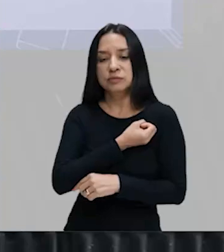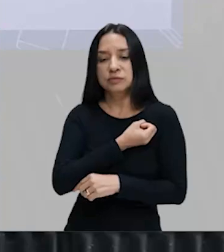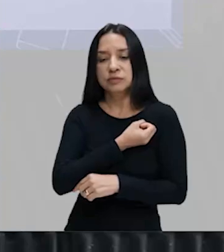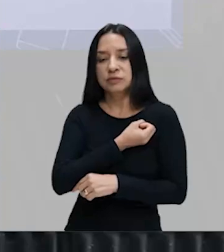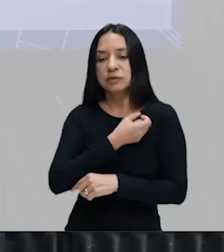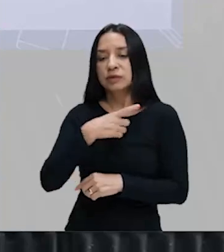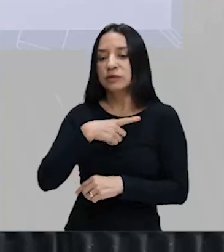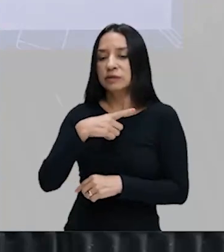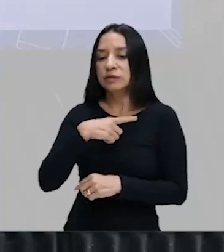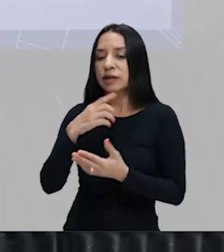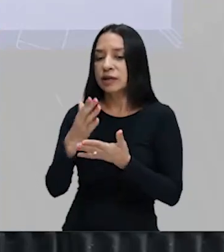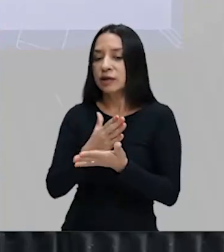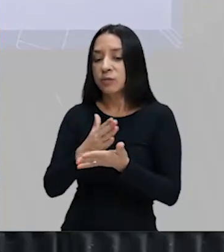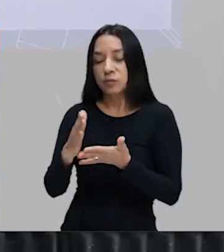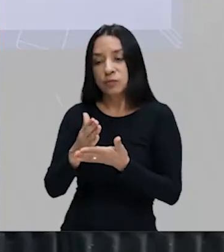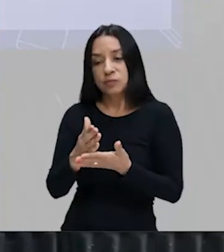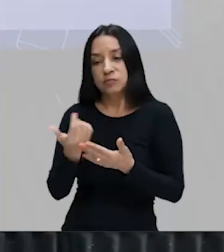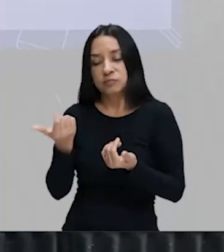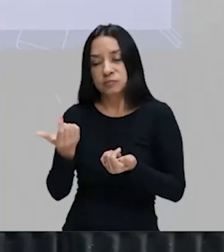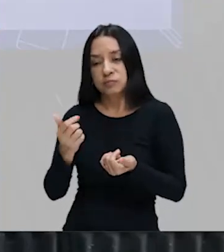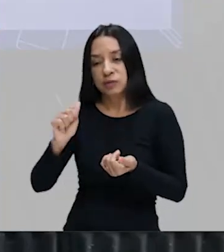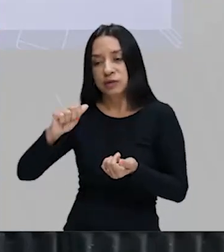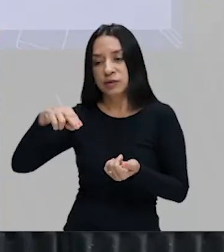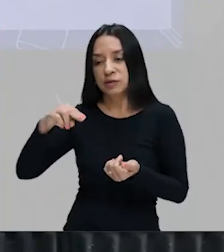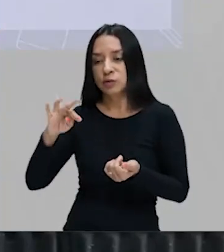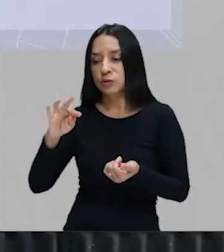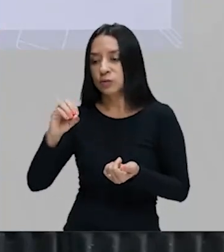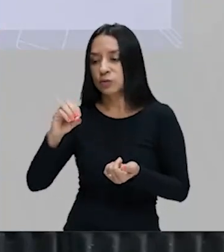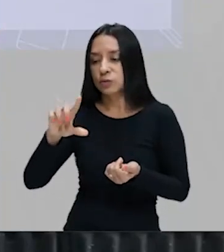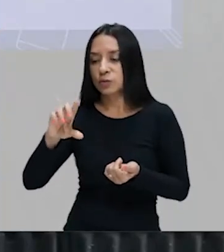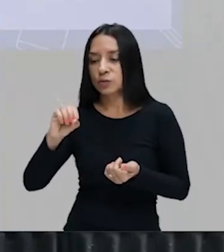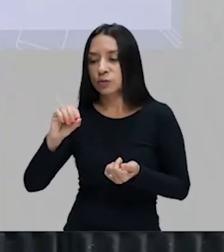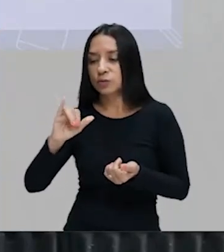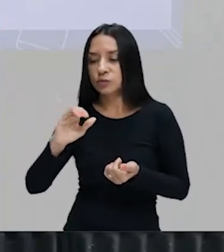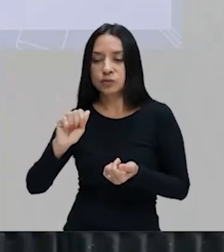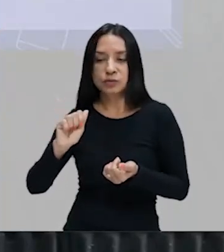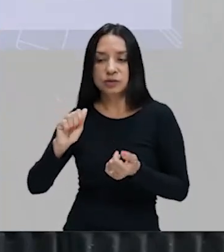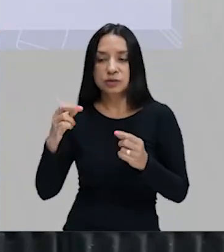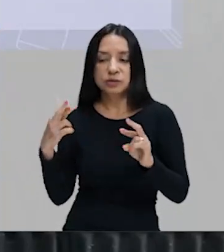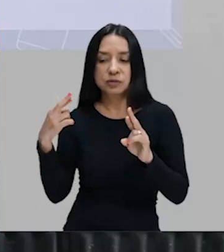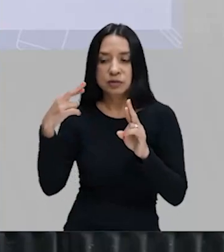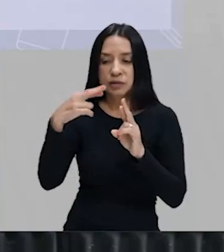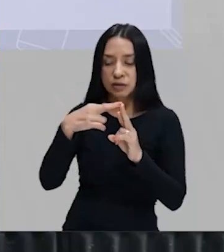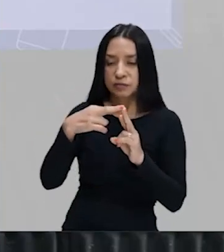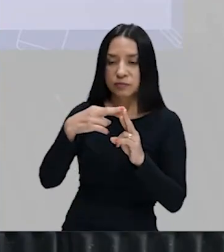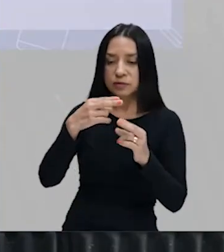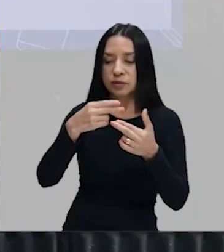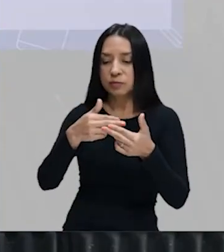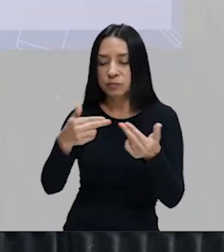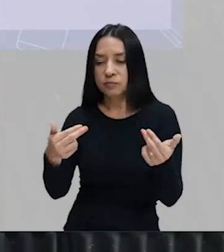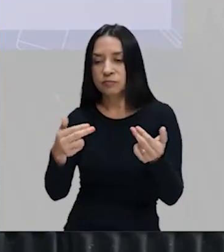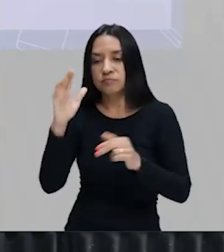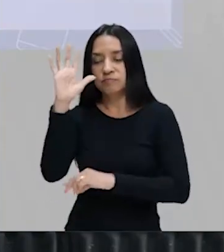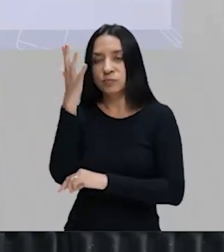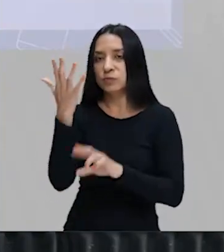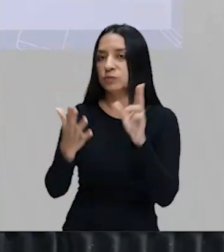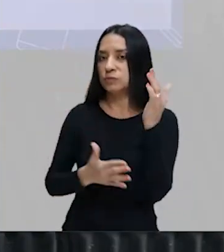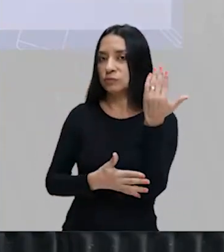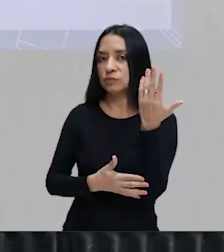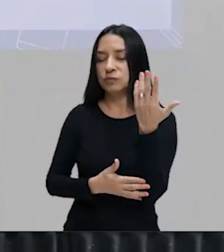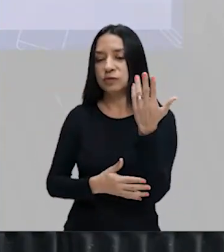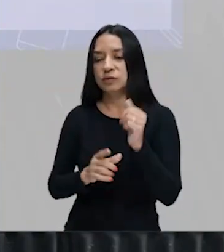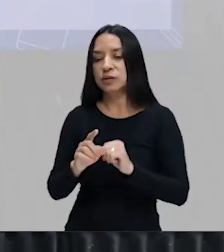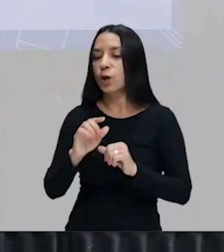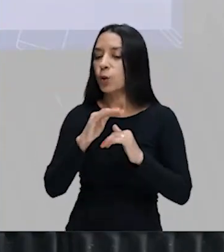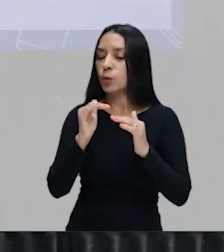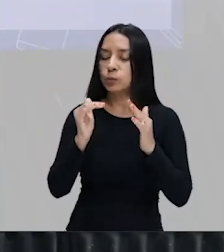Existe a ontologia de Parmênides também, que ele não vai se referir a um elemento da natureza. Então, necessariamente, nem todos, mas a